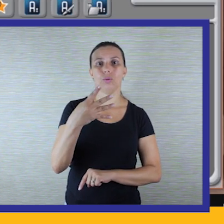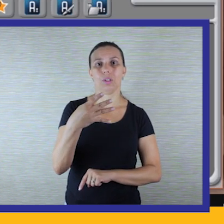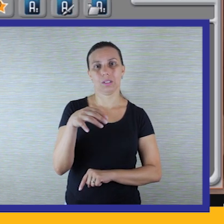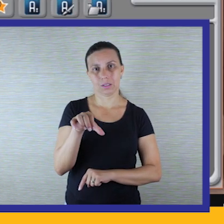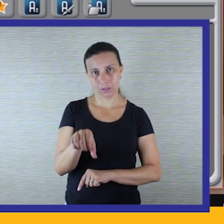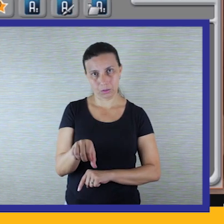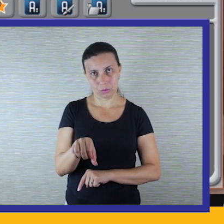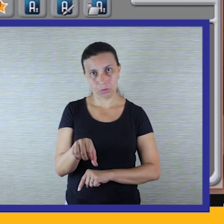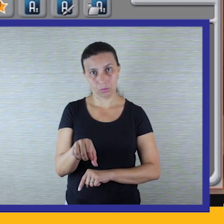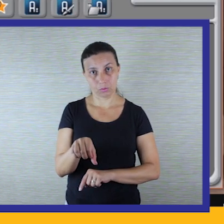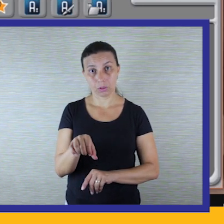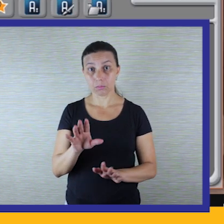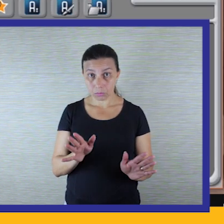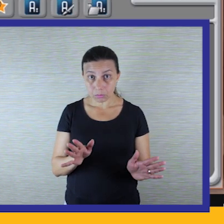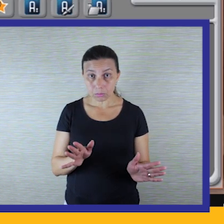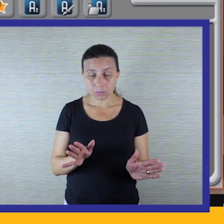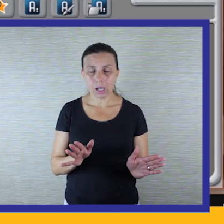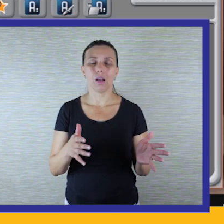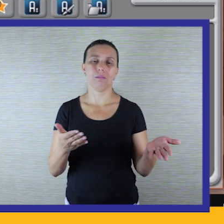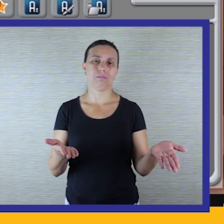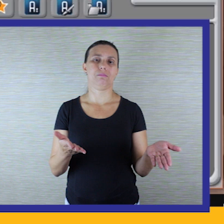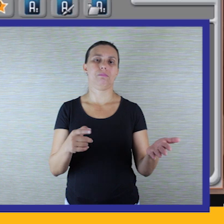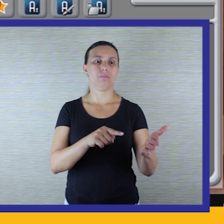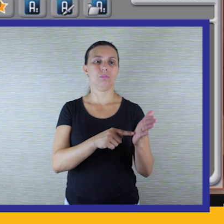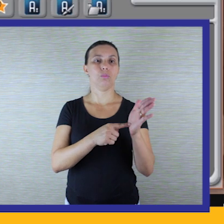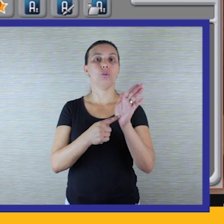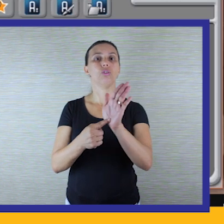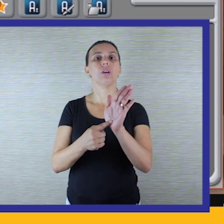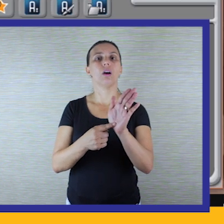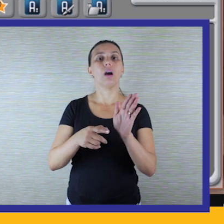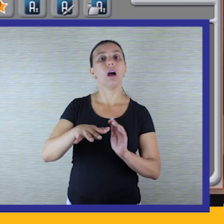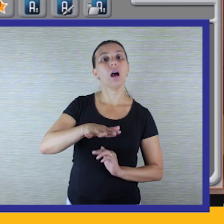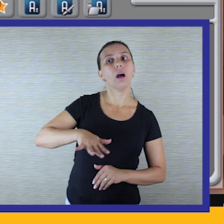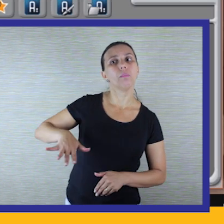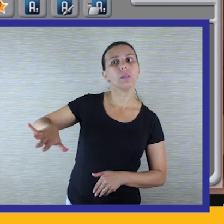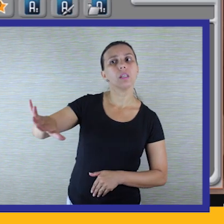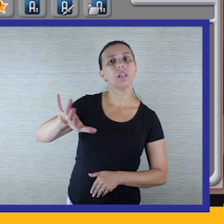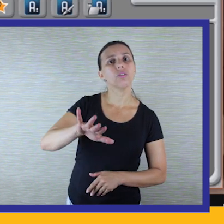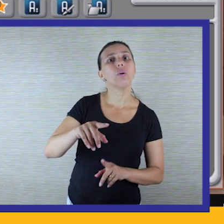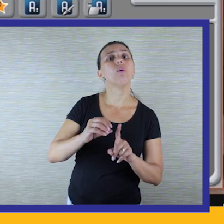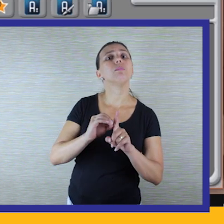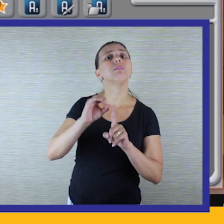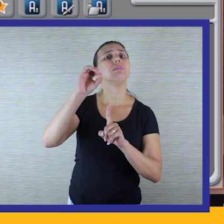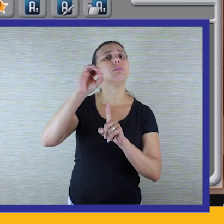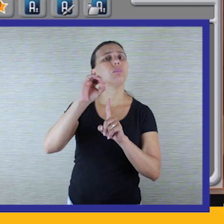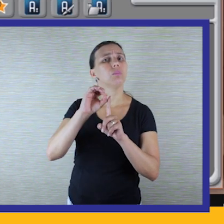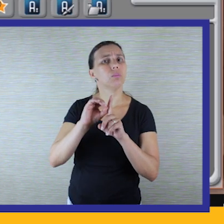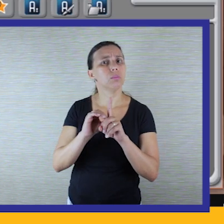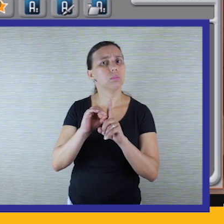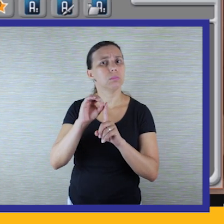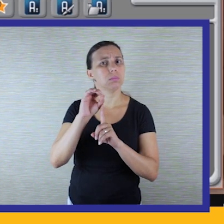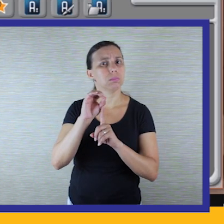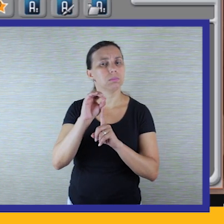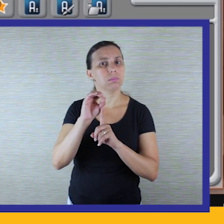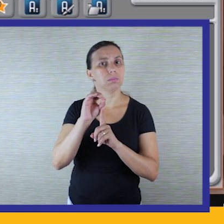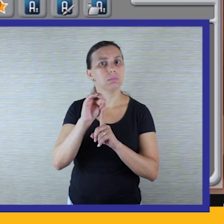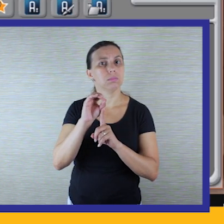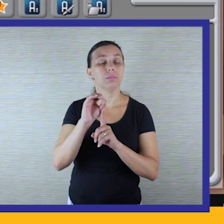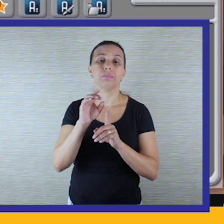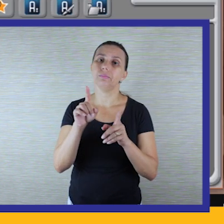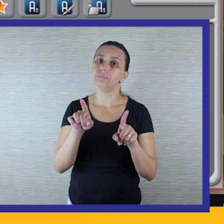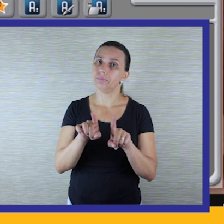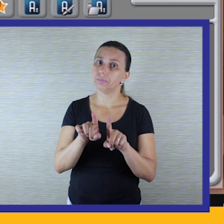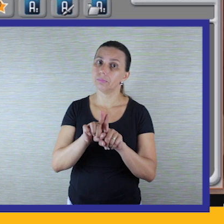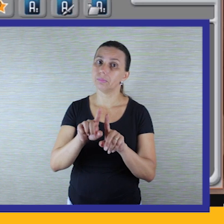ele já nos dará um valor aproximado da temperatura ambiente. Mas devemos lembrar que devem ser acrescidos mais 2